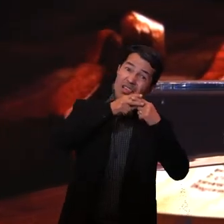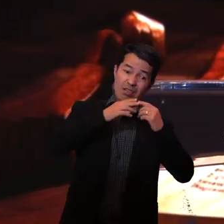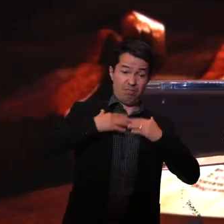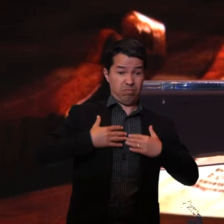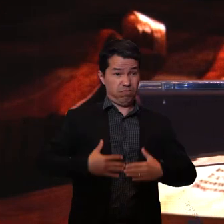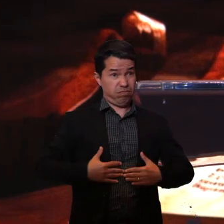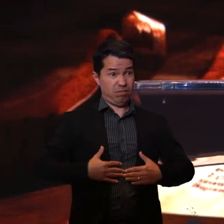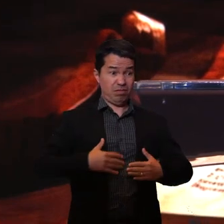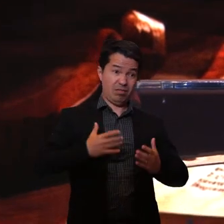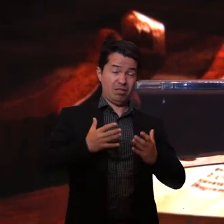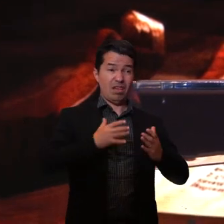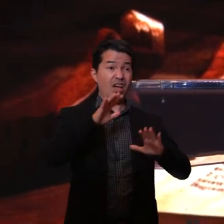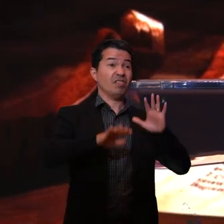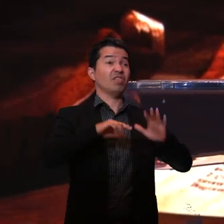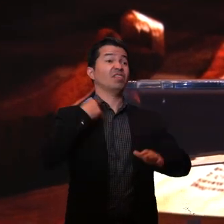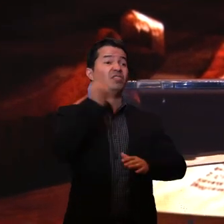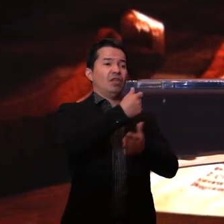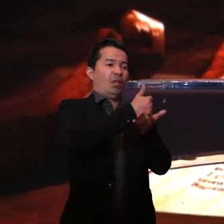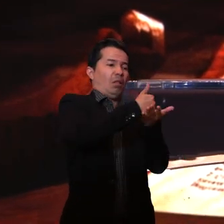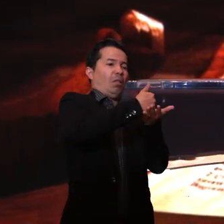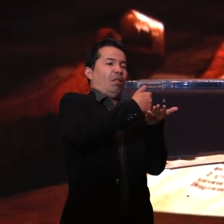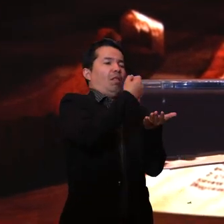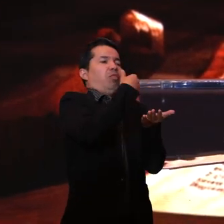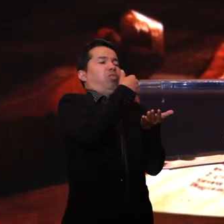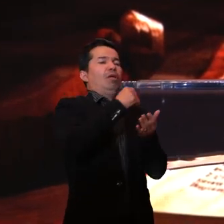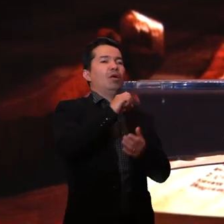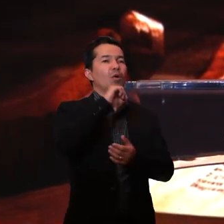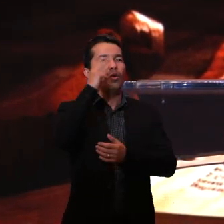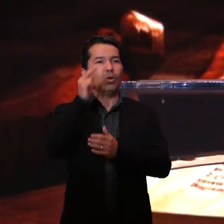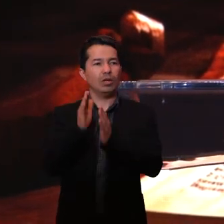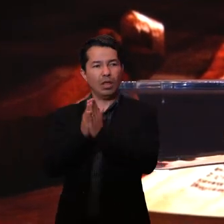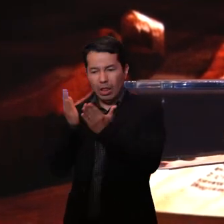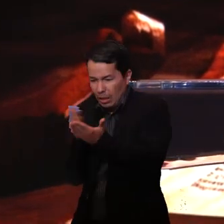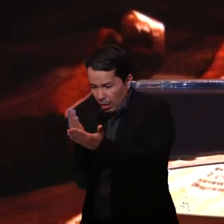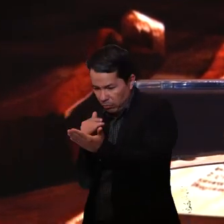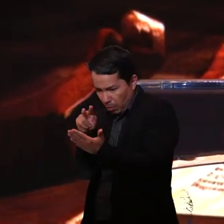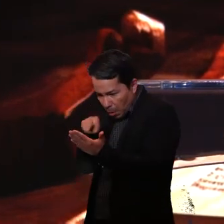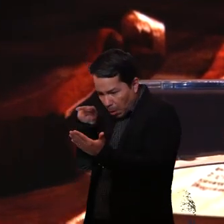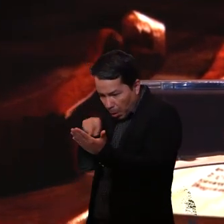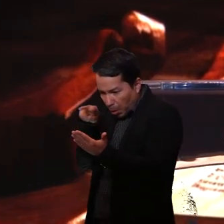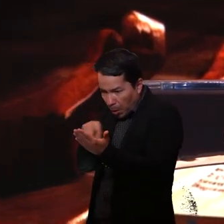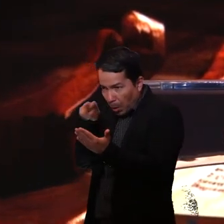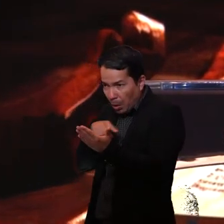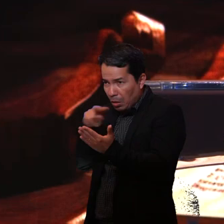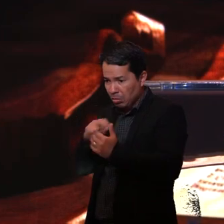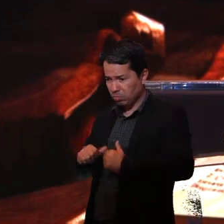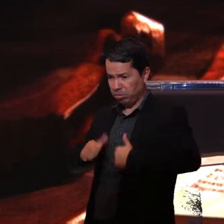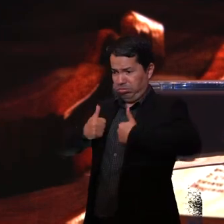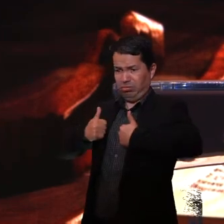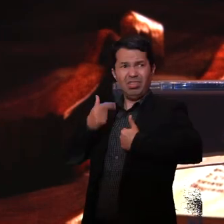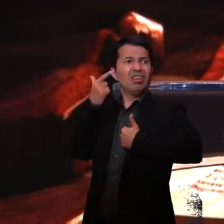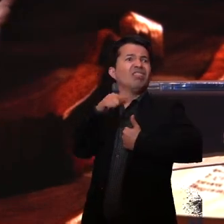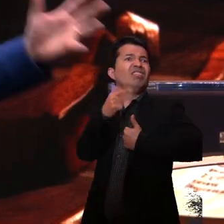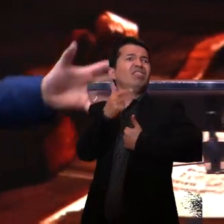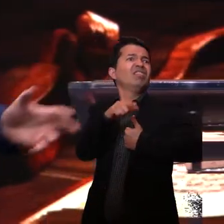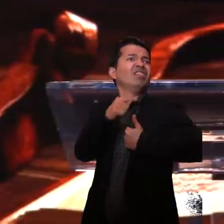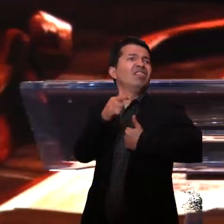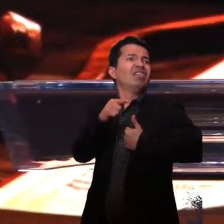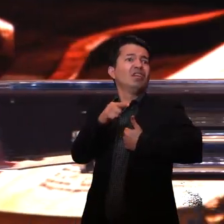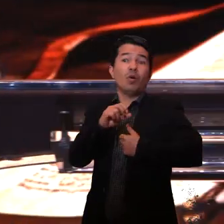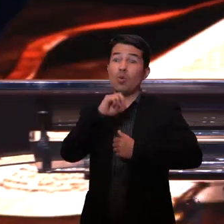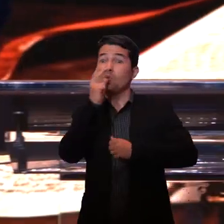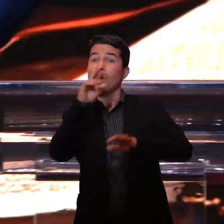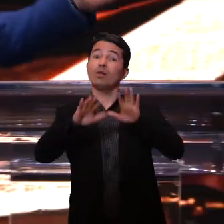livros de autoajuda, terapias espirituais que não se mostram eficientes. Alguns, no desespero,